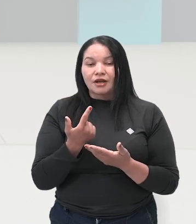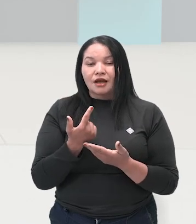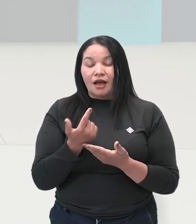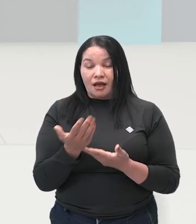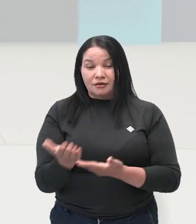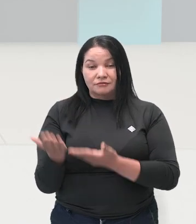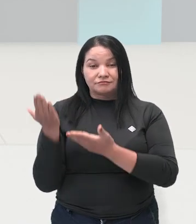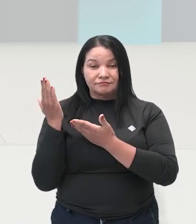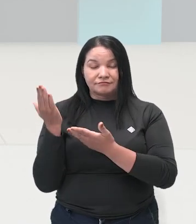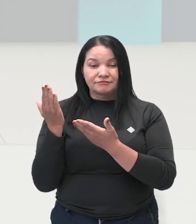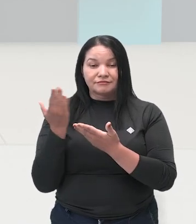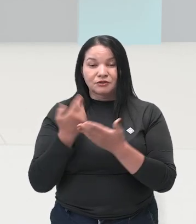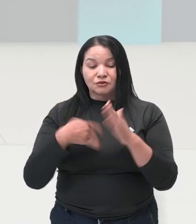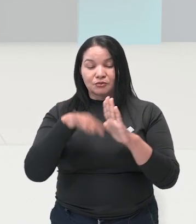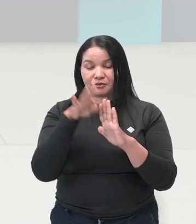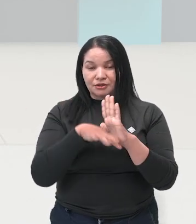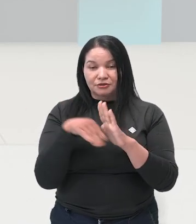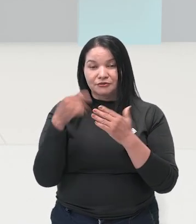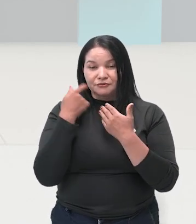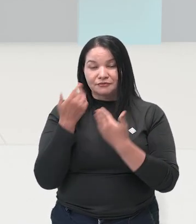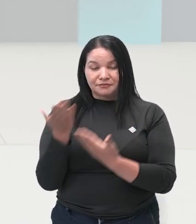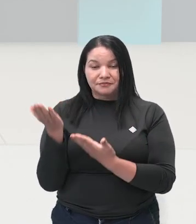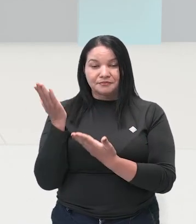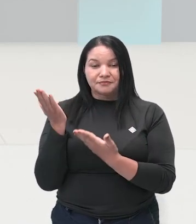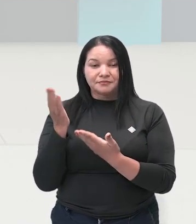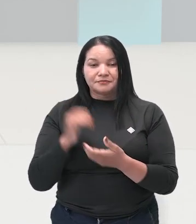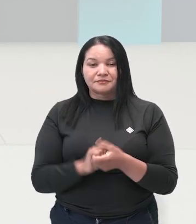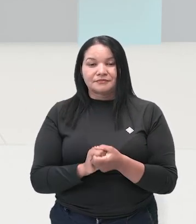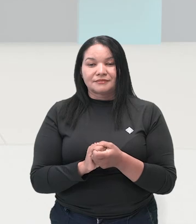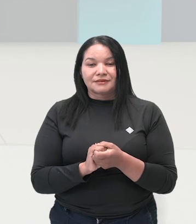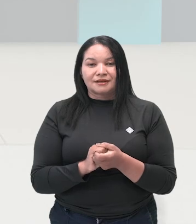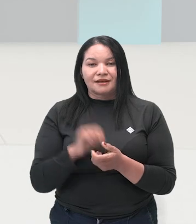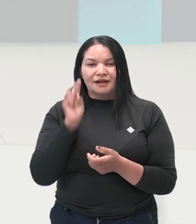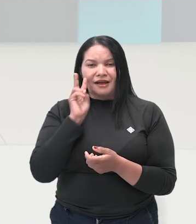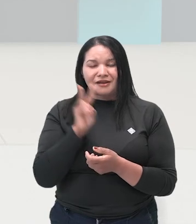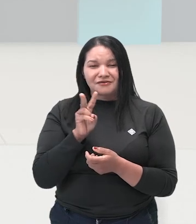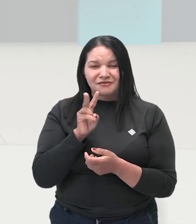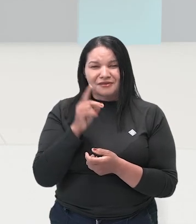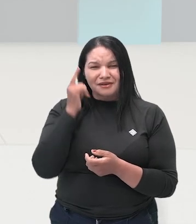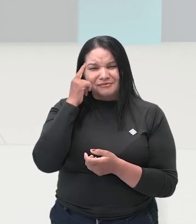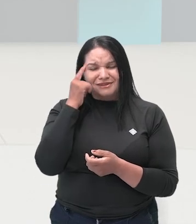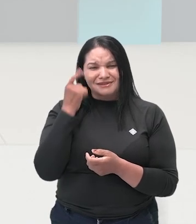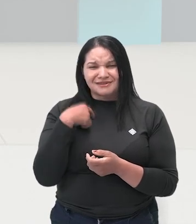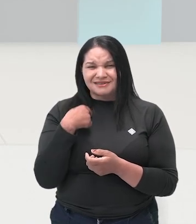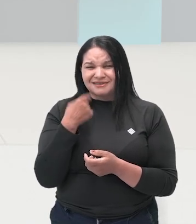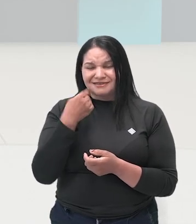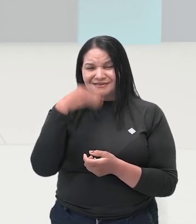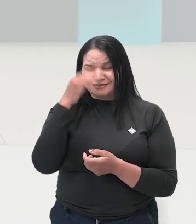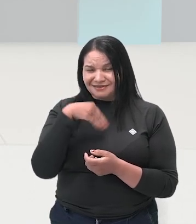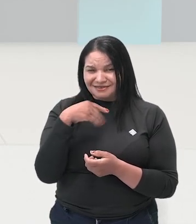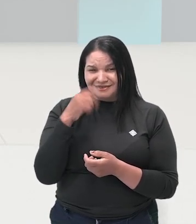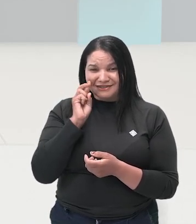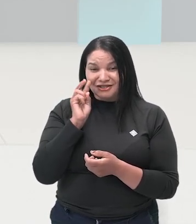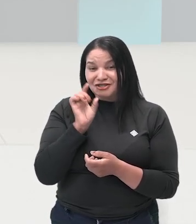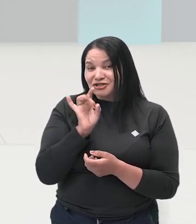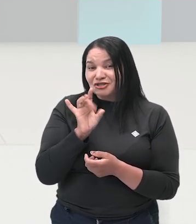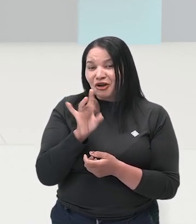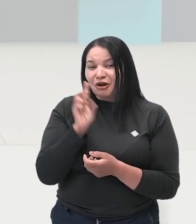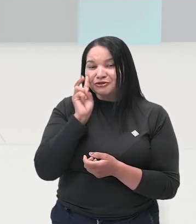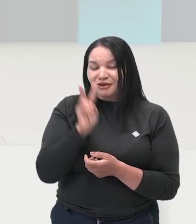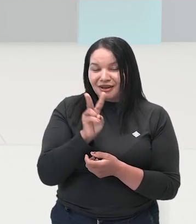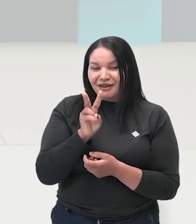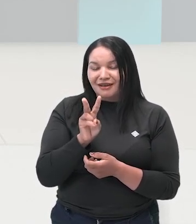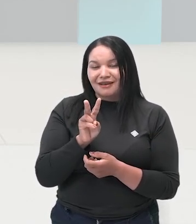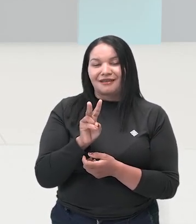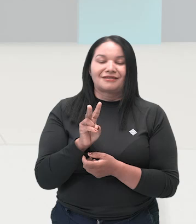vai dar uma olhada nesse texto que está aqui do lado, aí já dá logo vontade de desistir, né? Você olhou para o texto e falou,